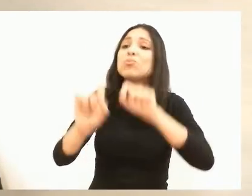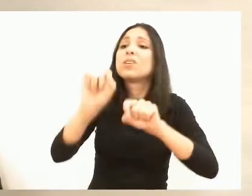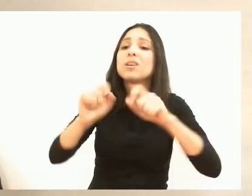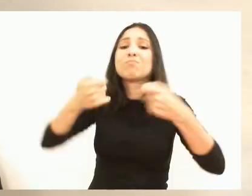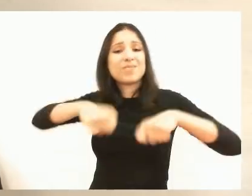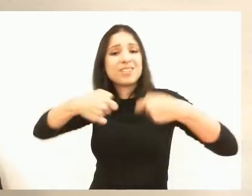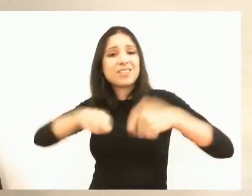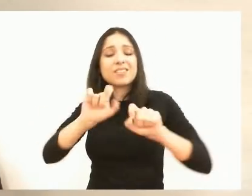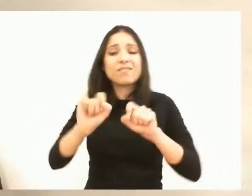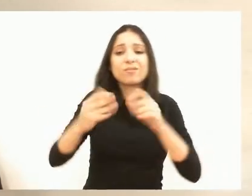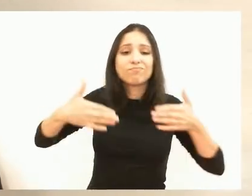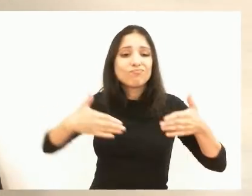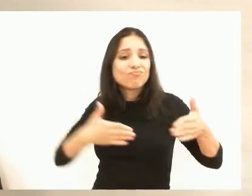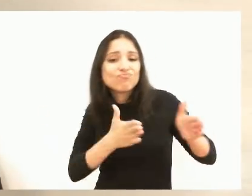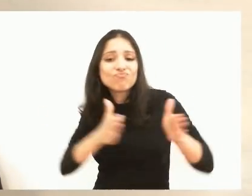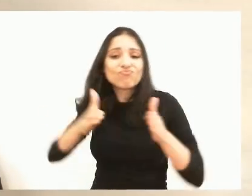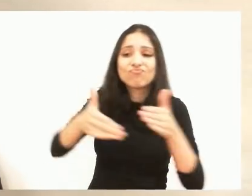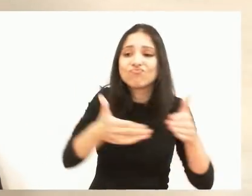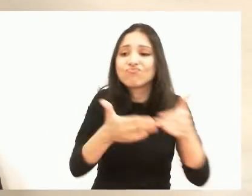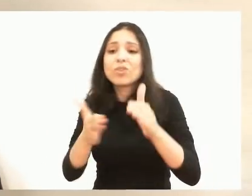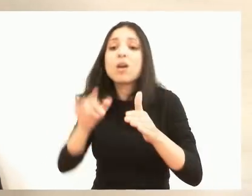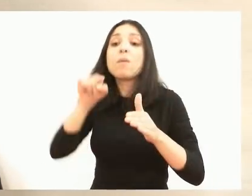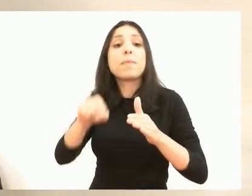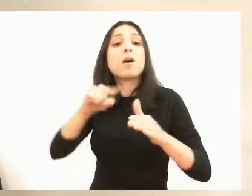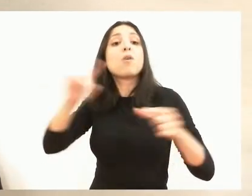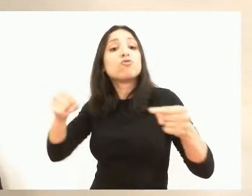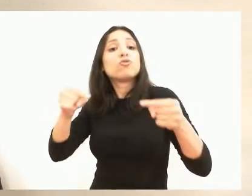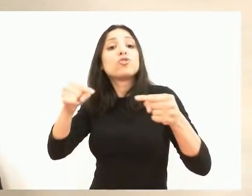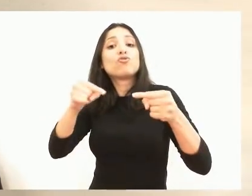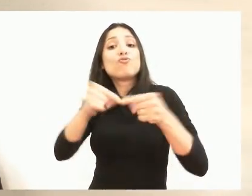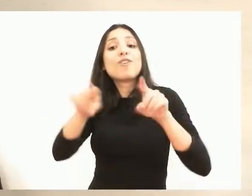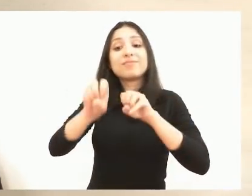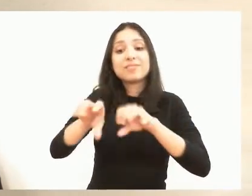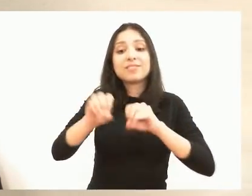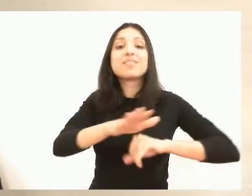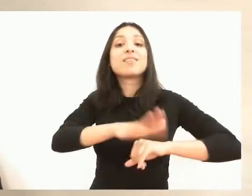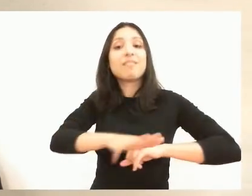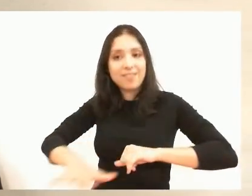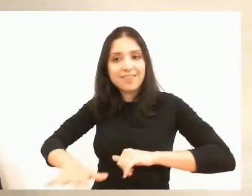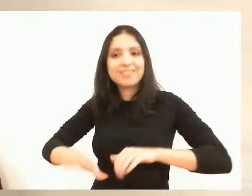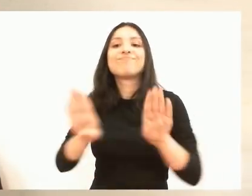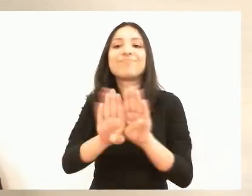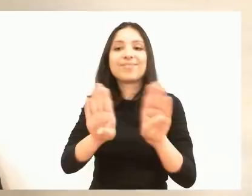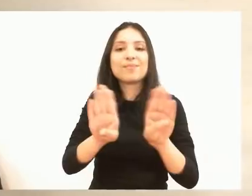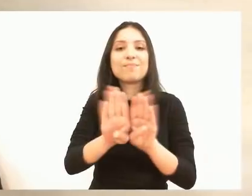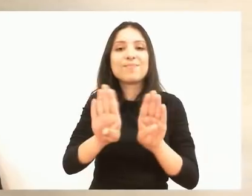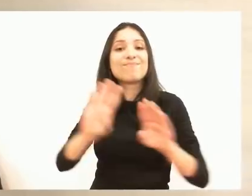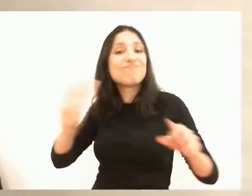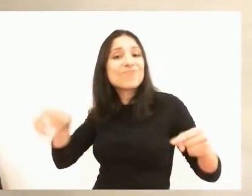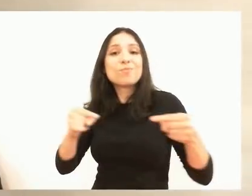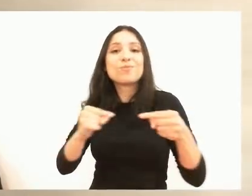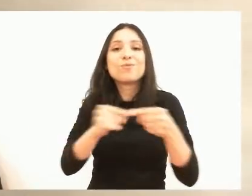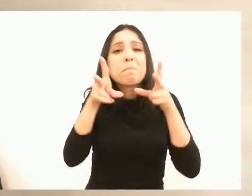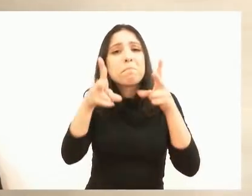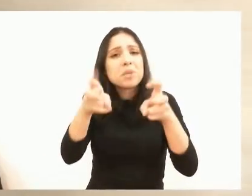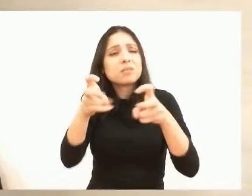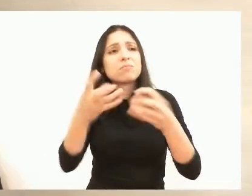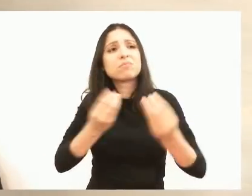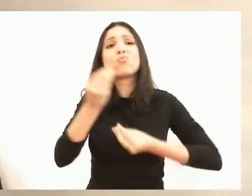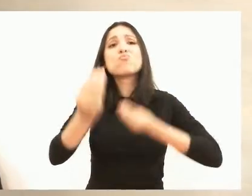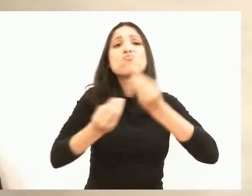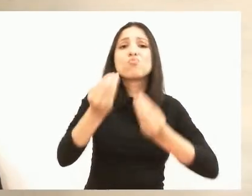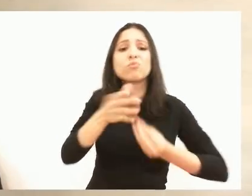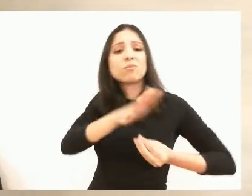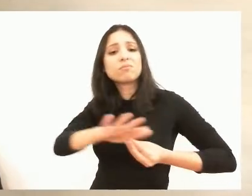esse trabalho para o público infantil né de ver como que a criança